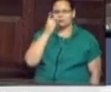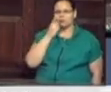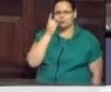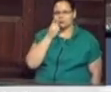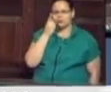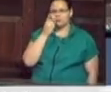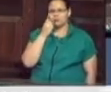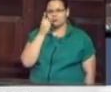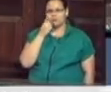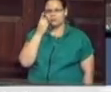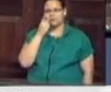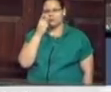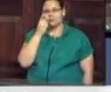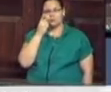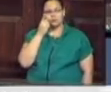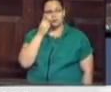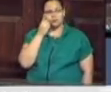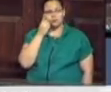deputado